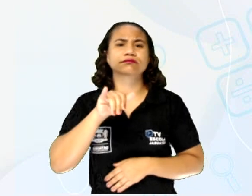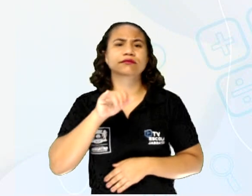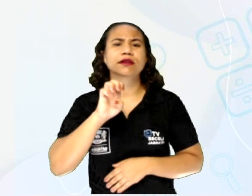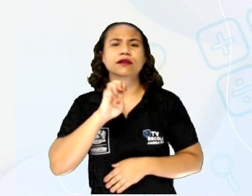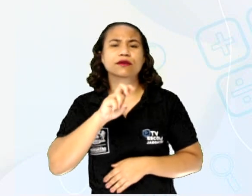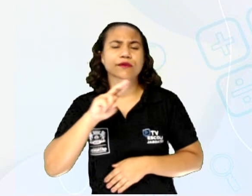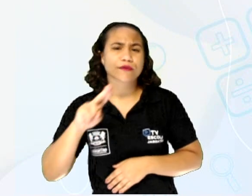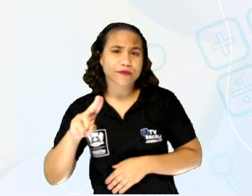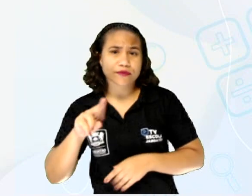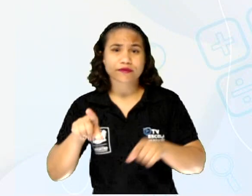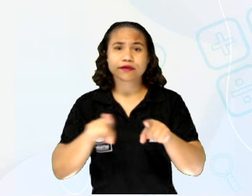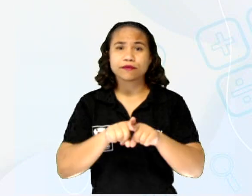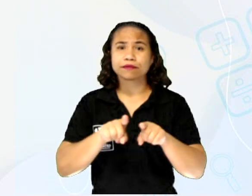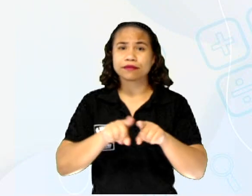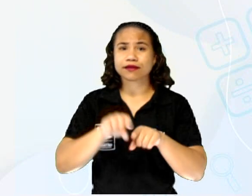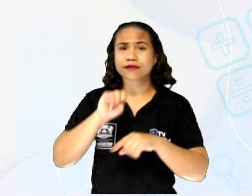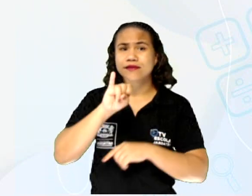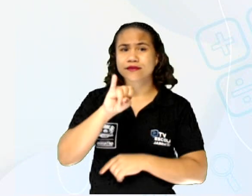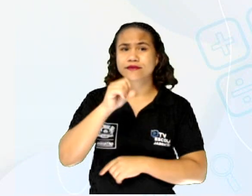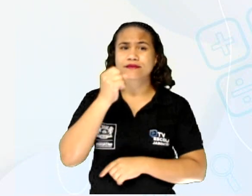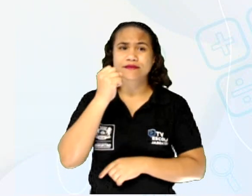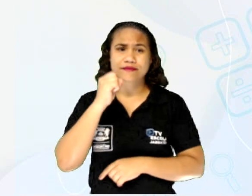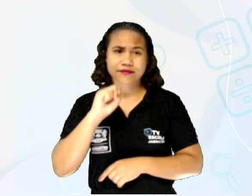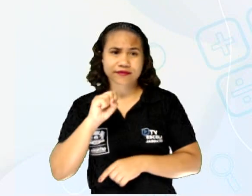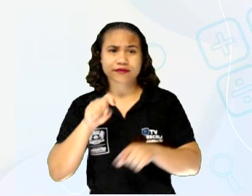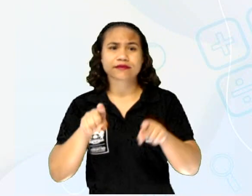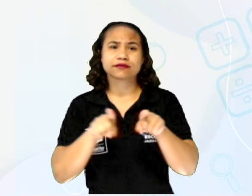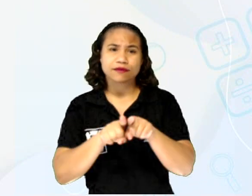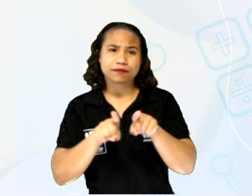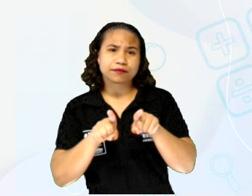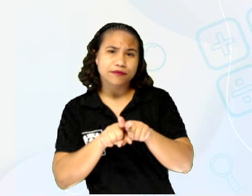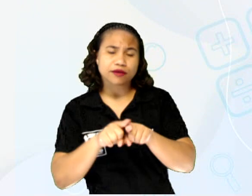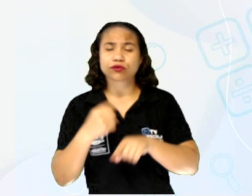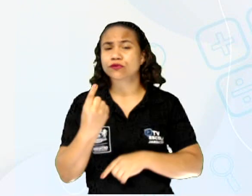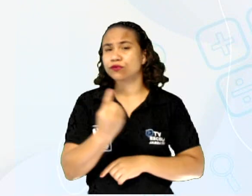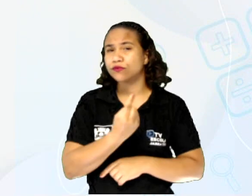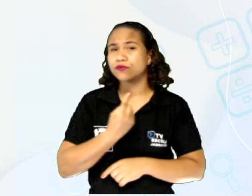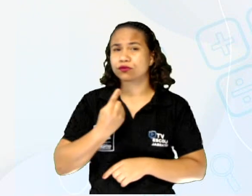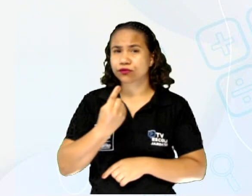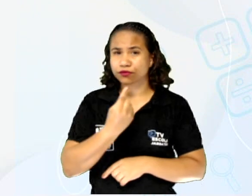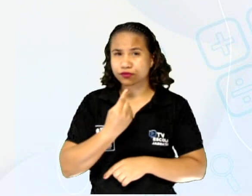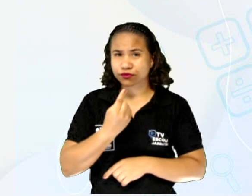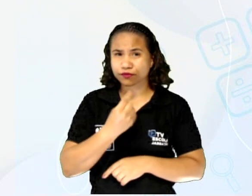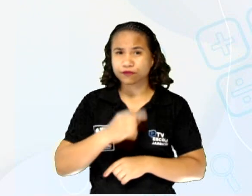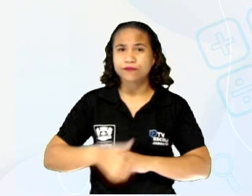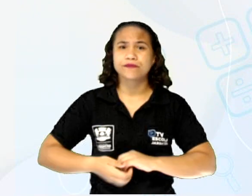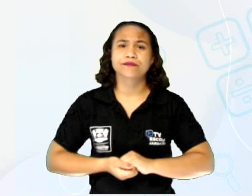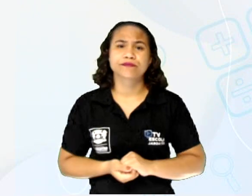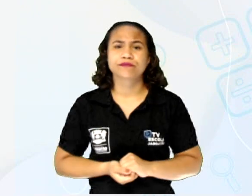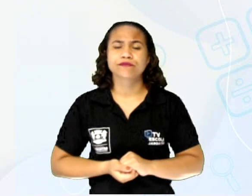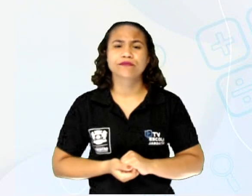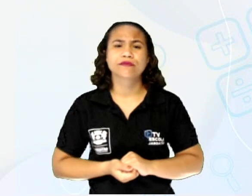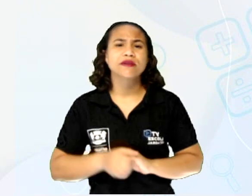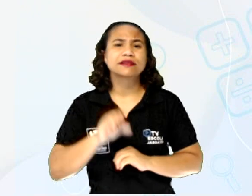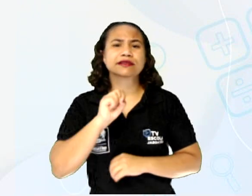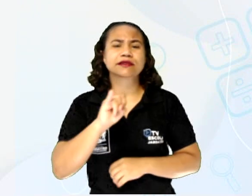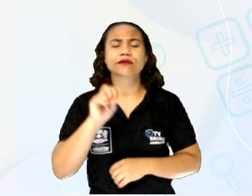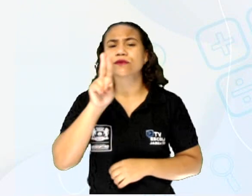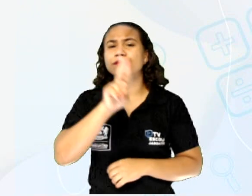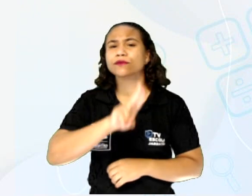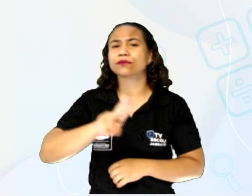O is a gente vai usar quando estiver no singular. E o are a gente vai usar quando estiver